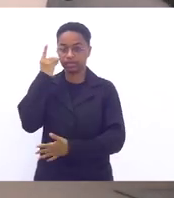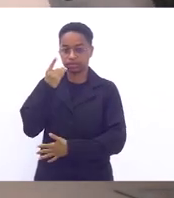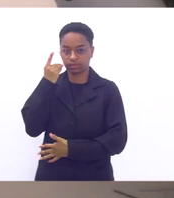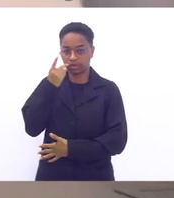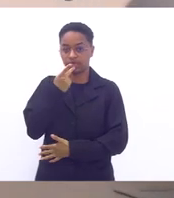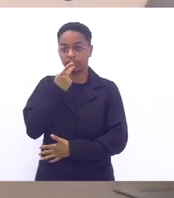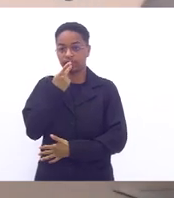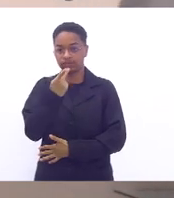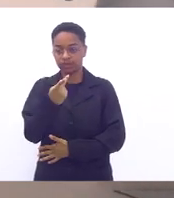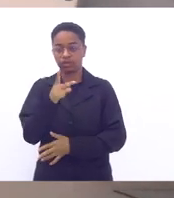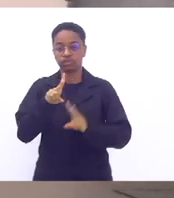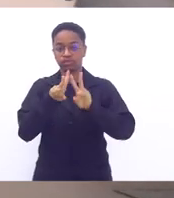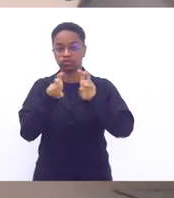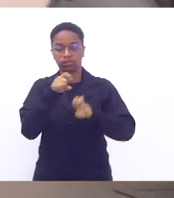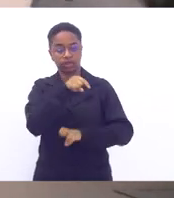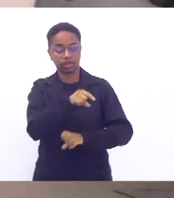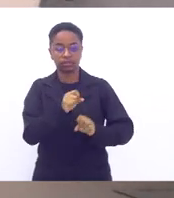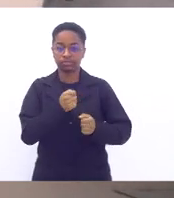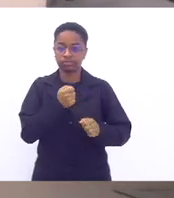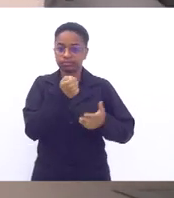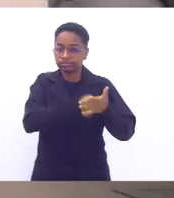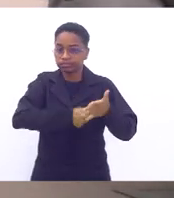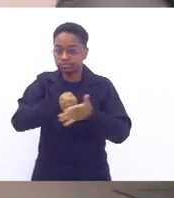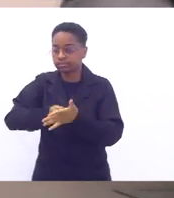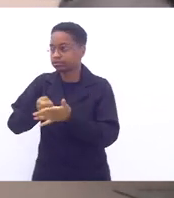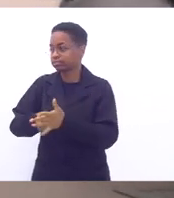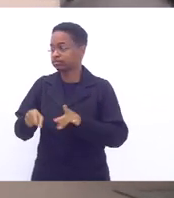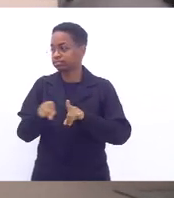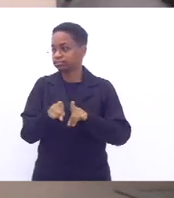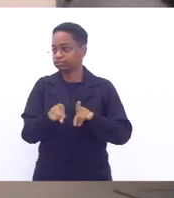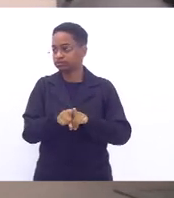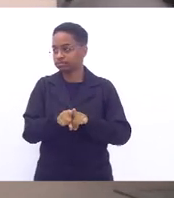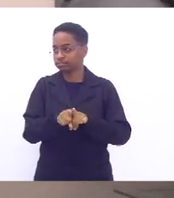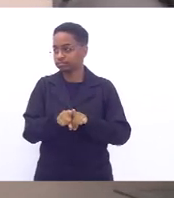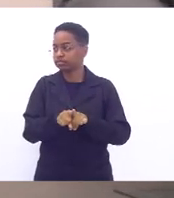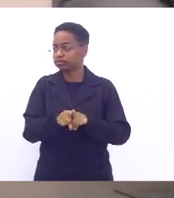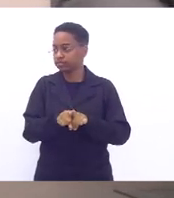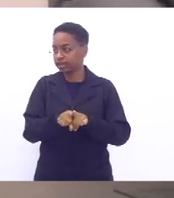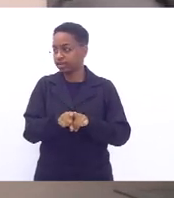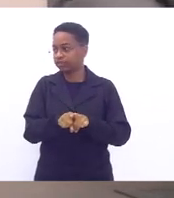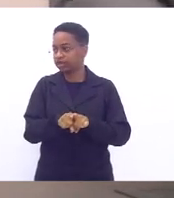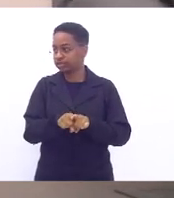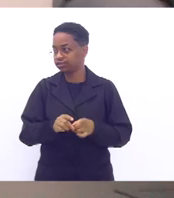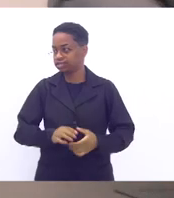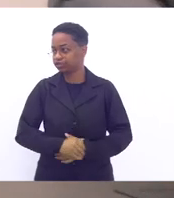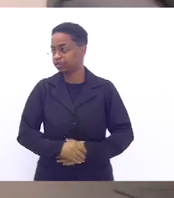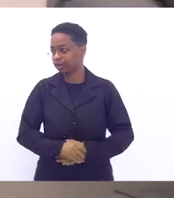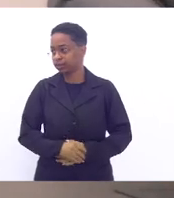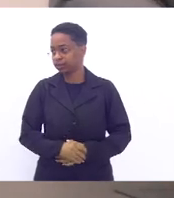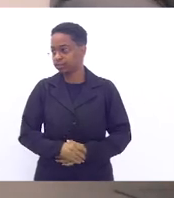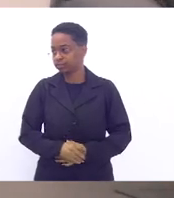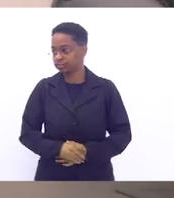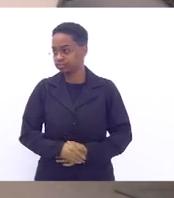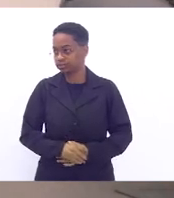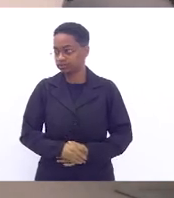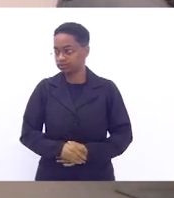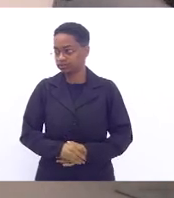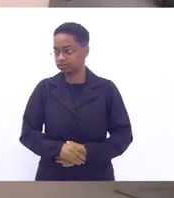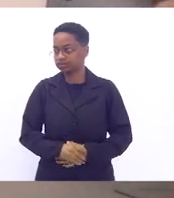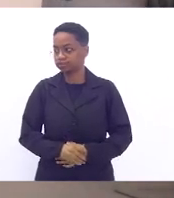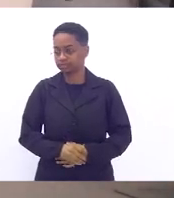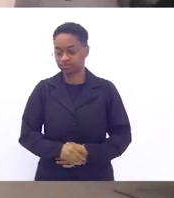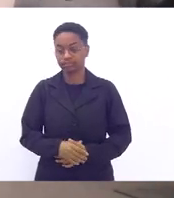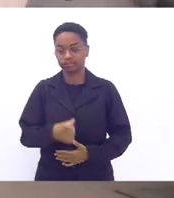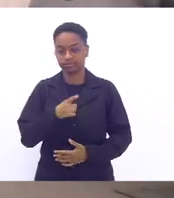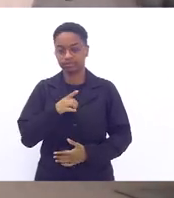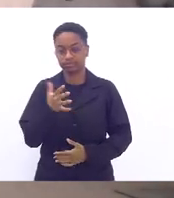luta da Taiane tantas outras pessoas na hora tivemos aqui agora esse processo aqui de quase dois anos